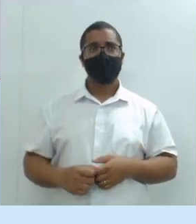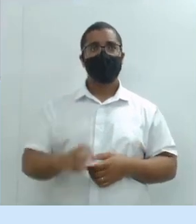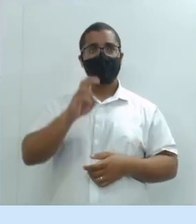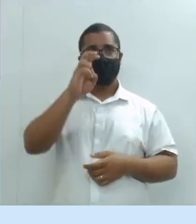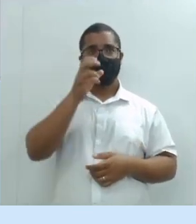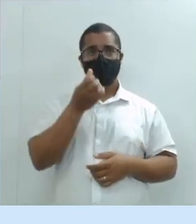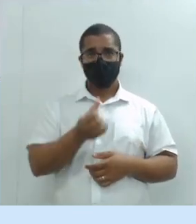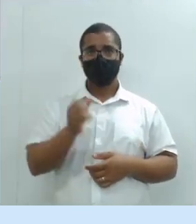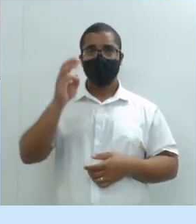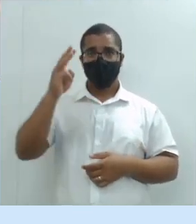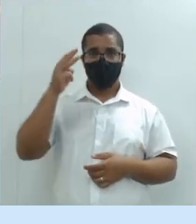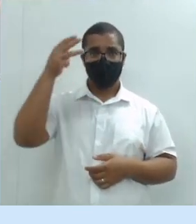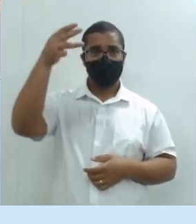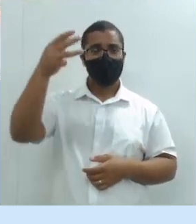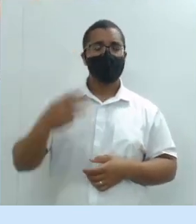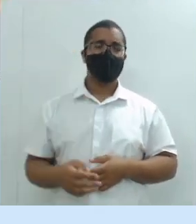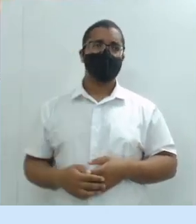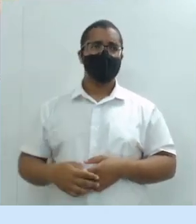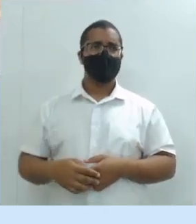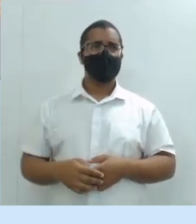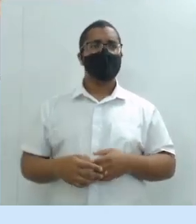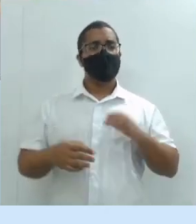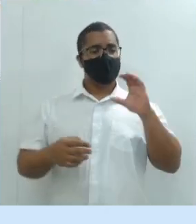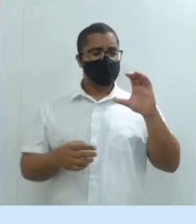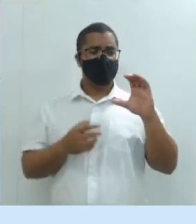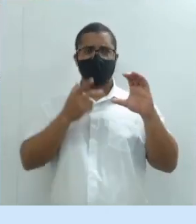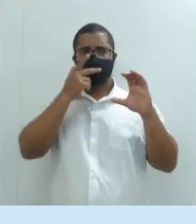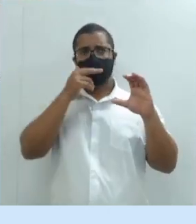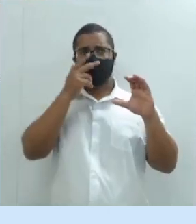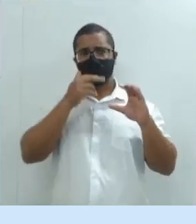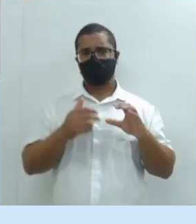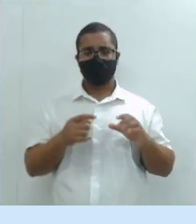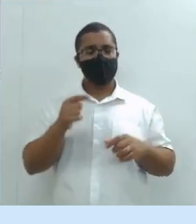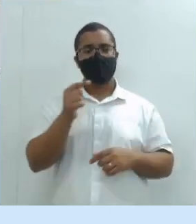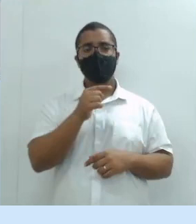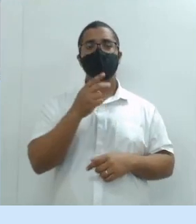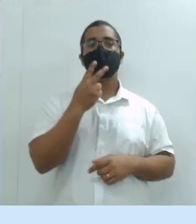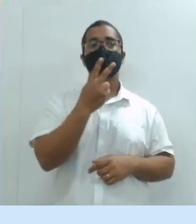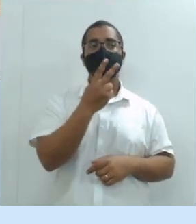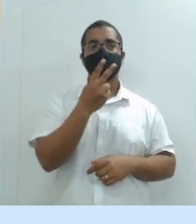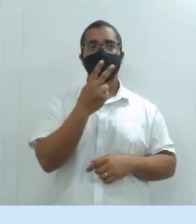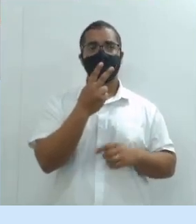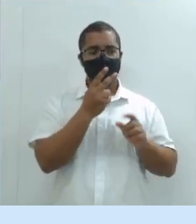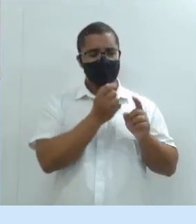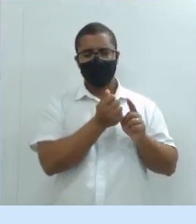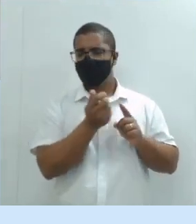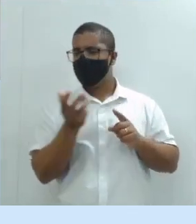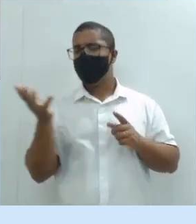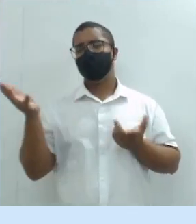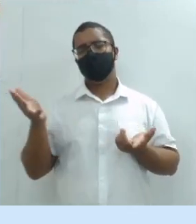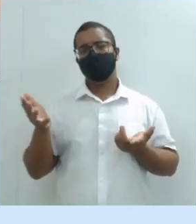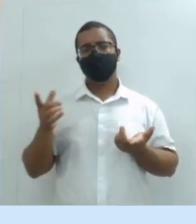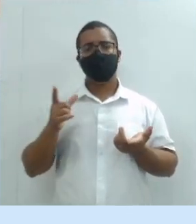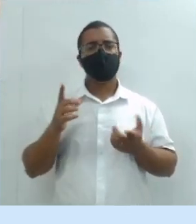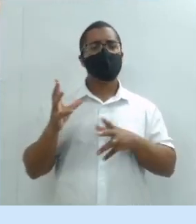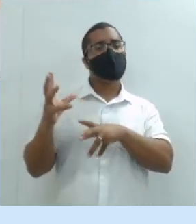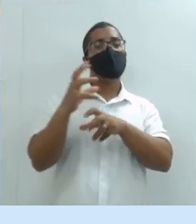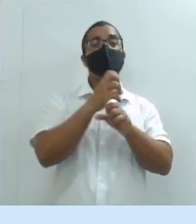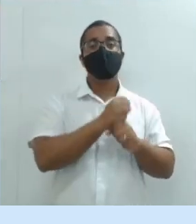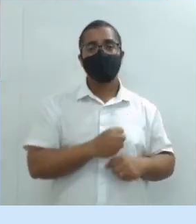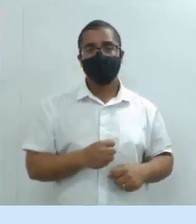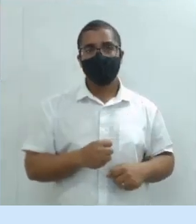mesma ideia a gente leva para o item C. Menos 2 multiplicado por ele várias vezes. Quantas vezes